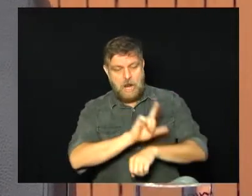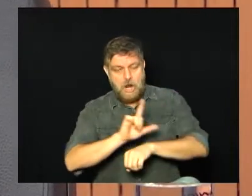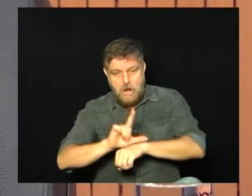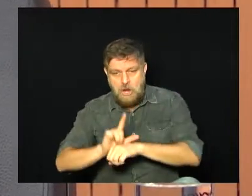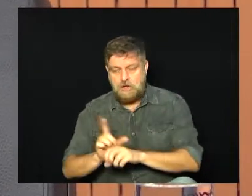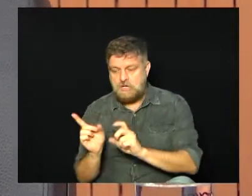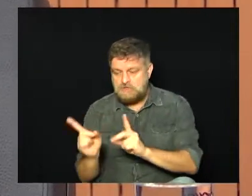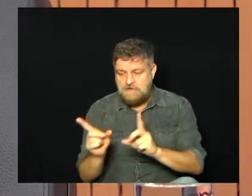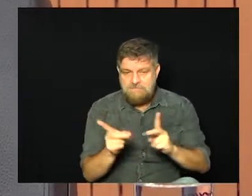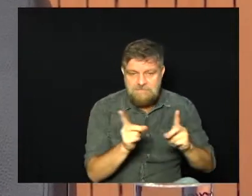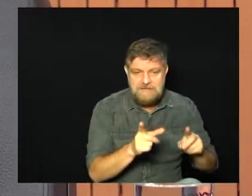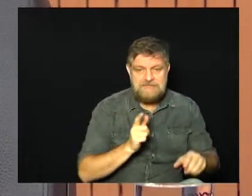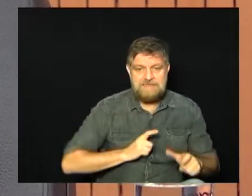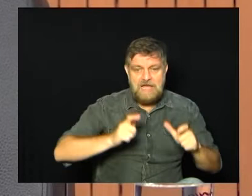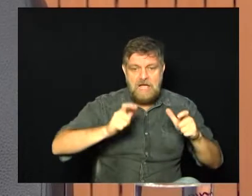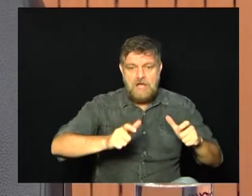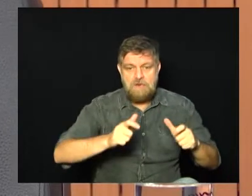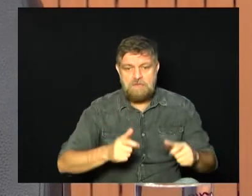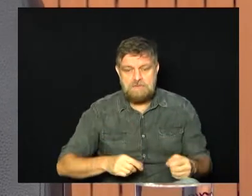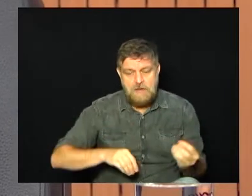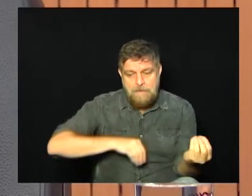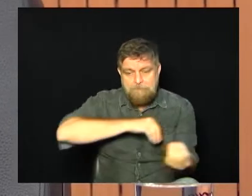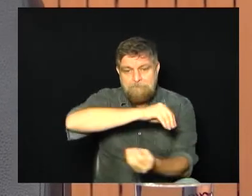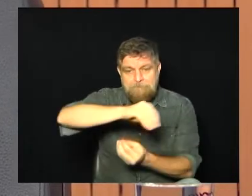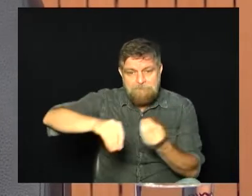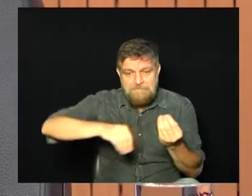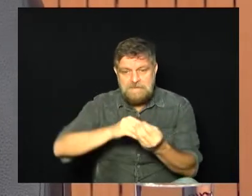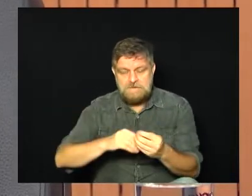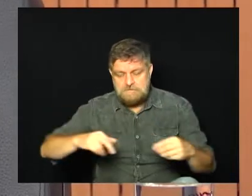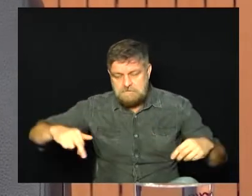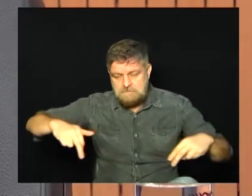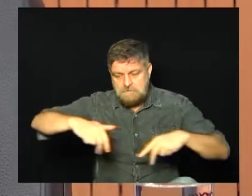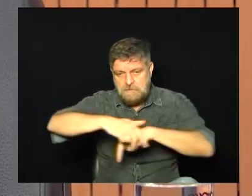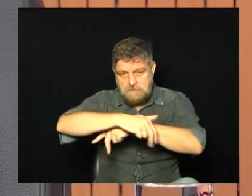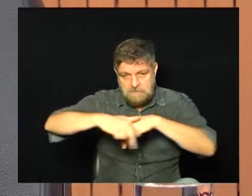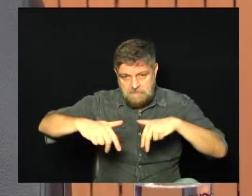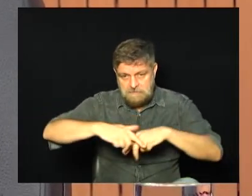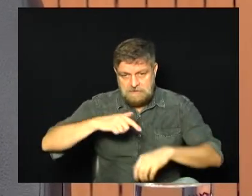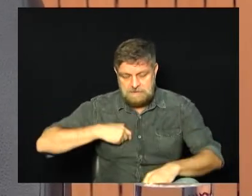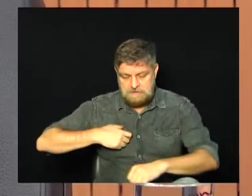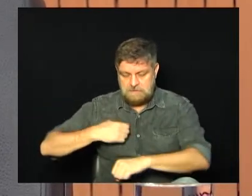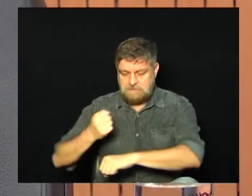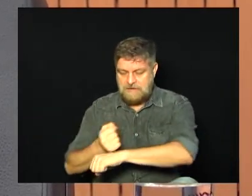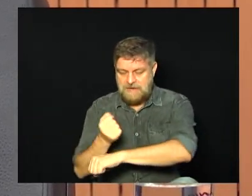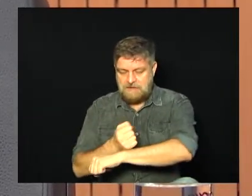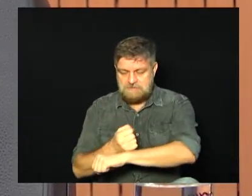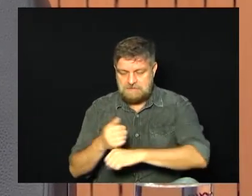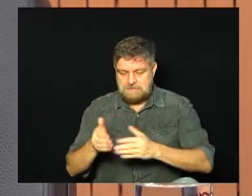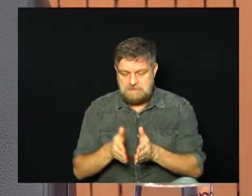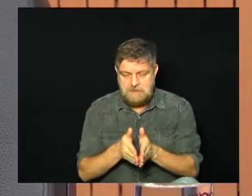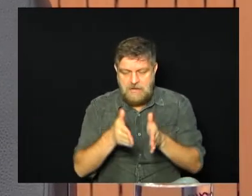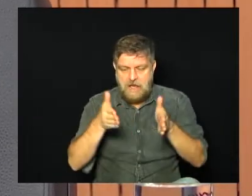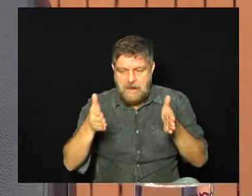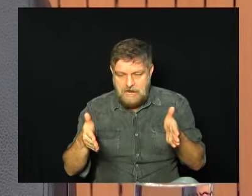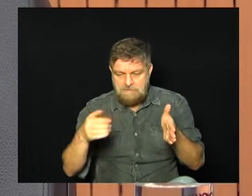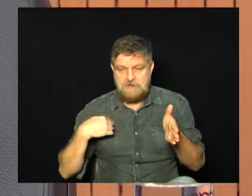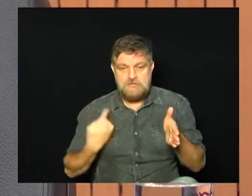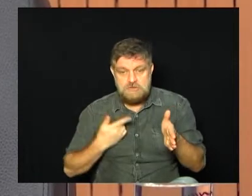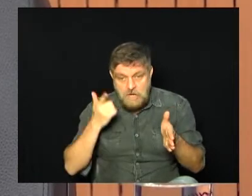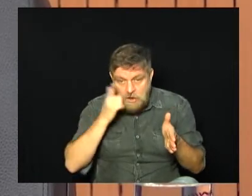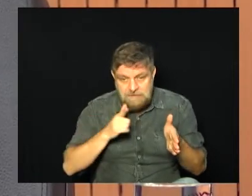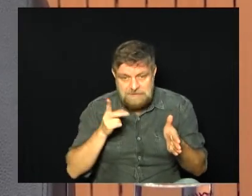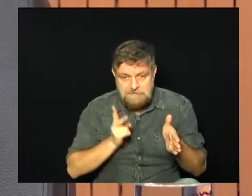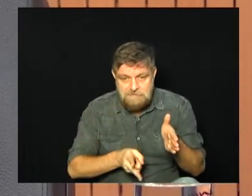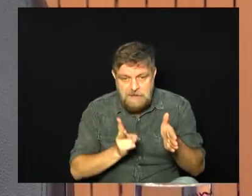esses espaços de uso misto. Então, o fato de incentivar essas calçadas serem mais largas, a gente permite a